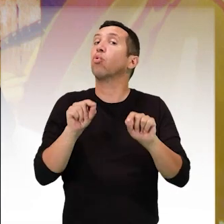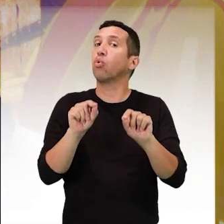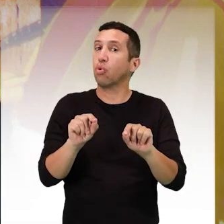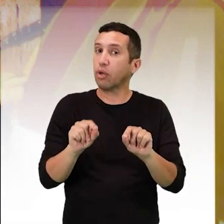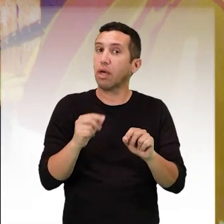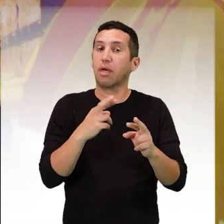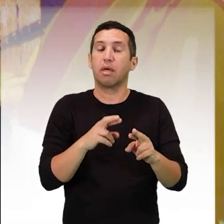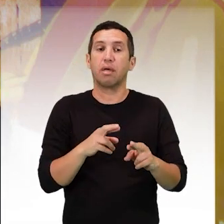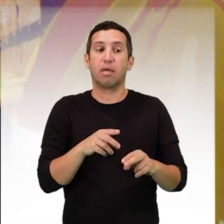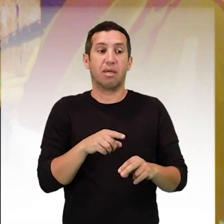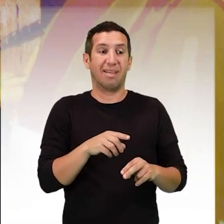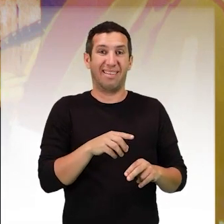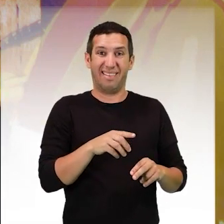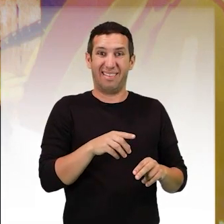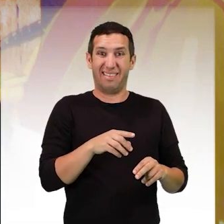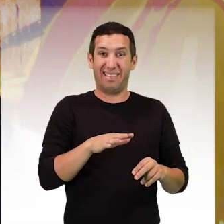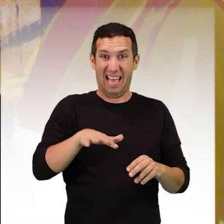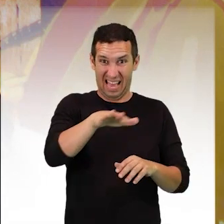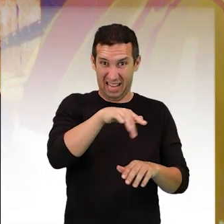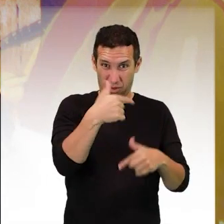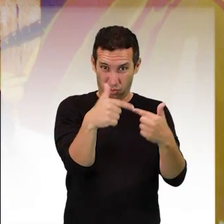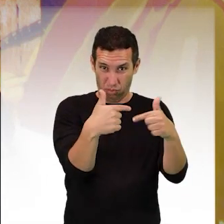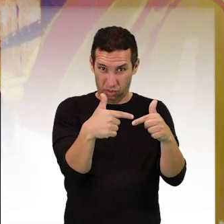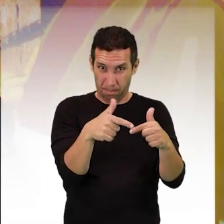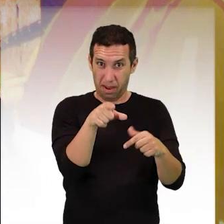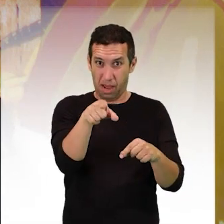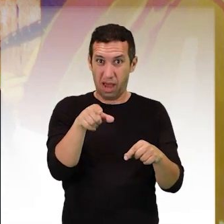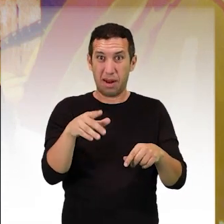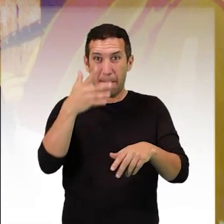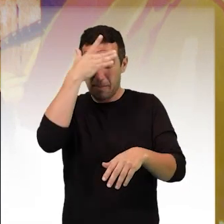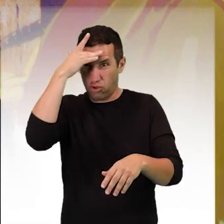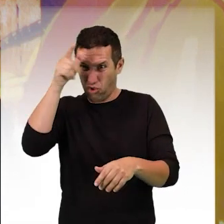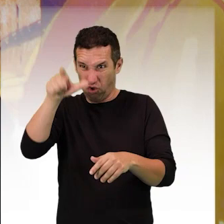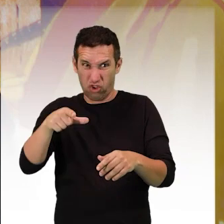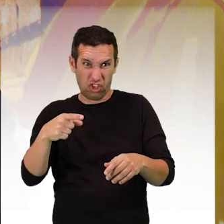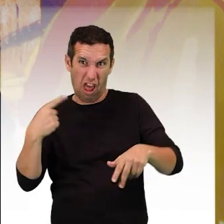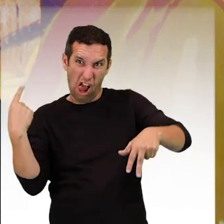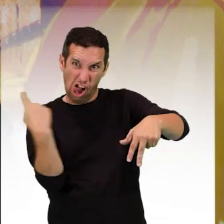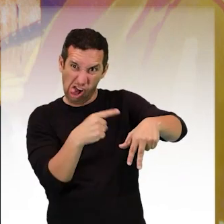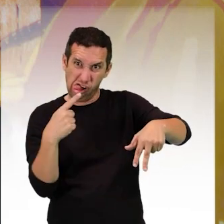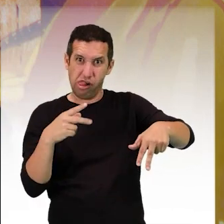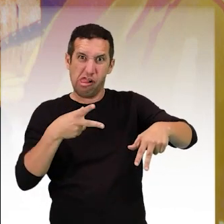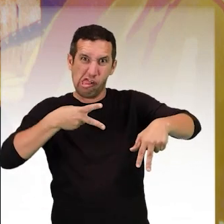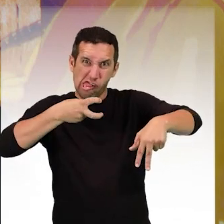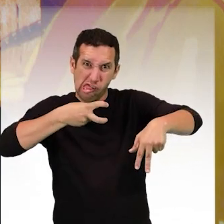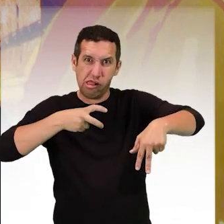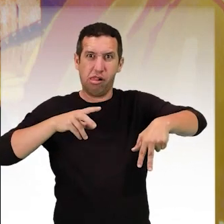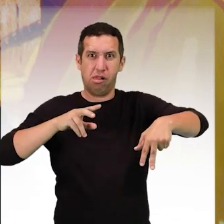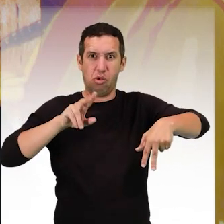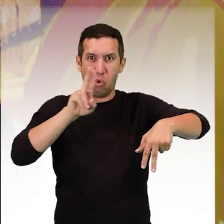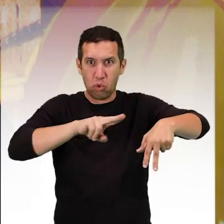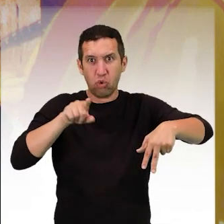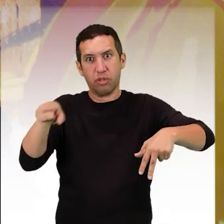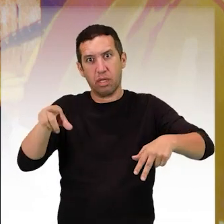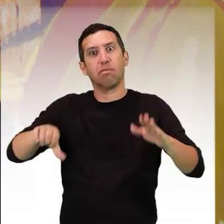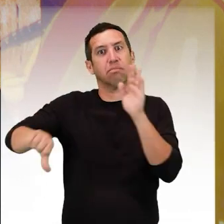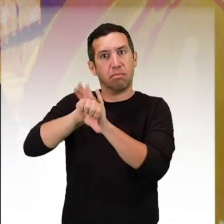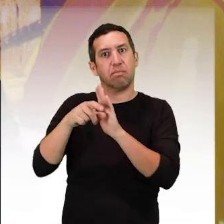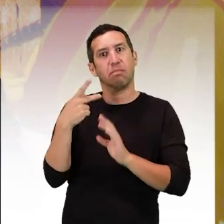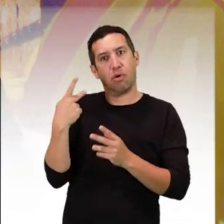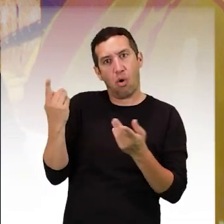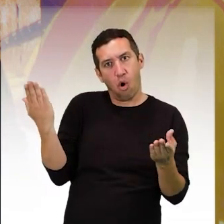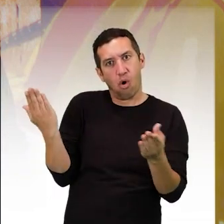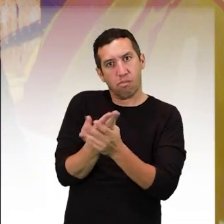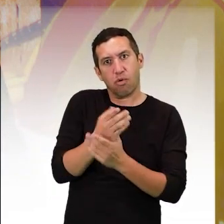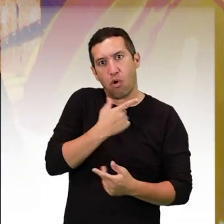o MPF e a PF na área federal, mas também é necessária a responsabilização trabalhista dos infratores,